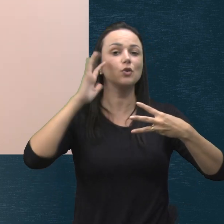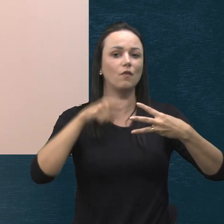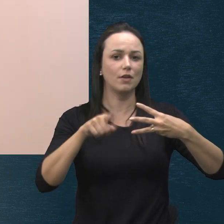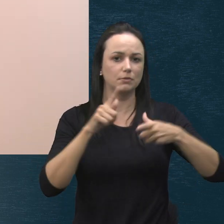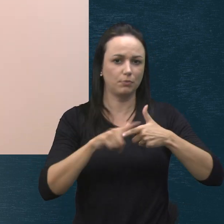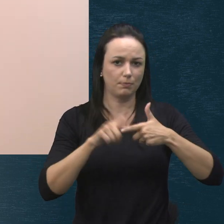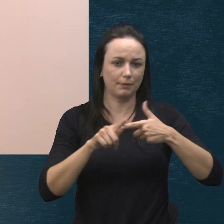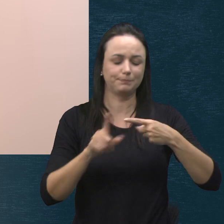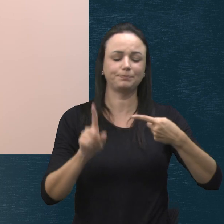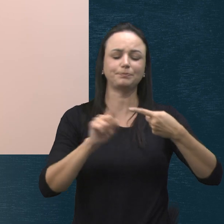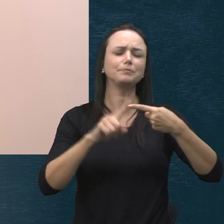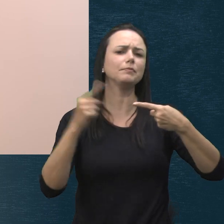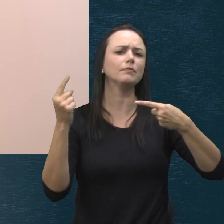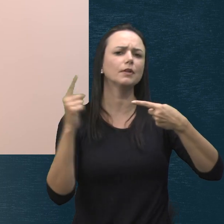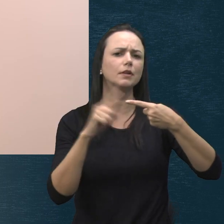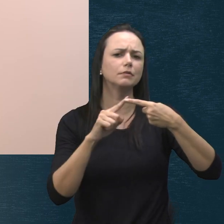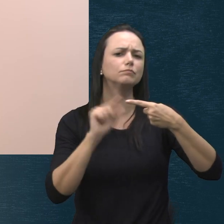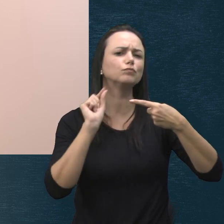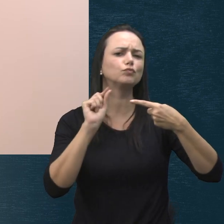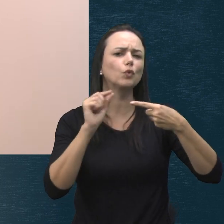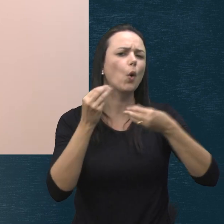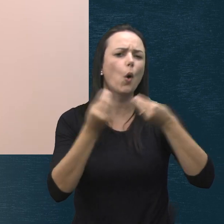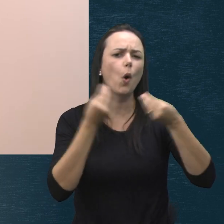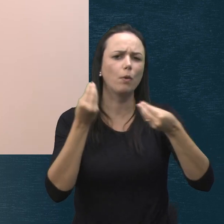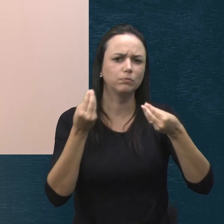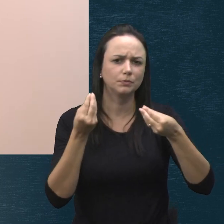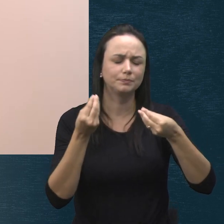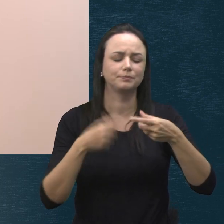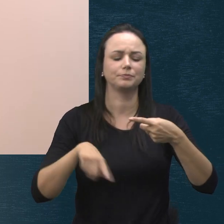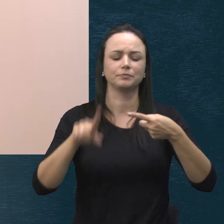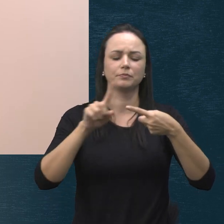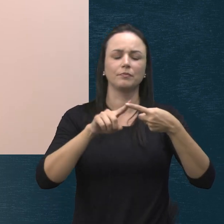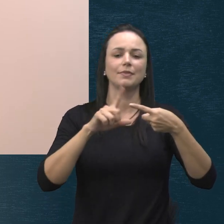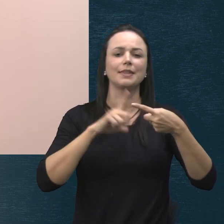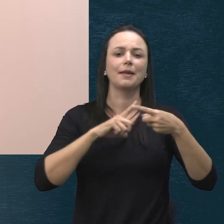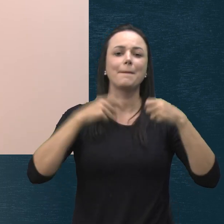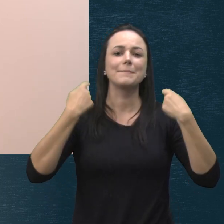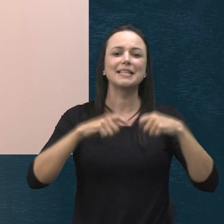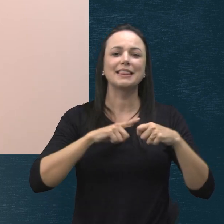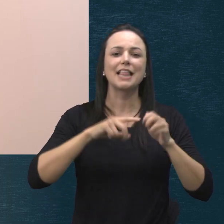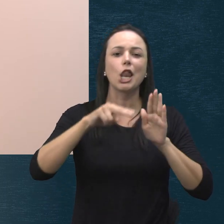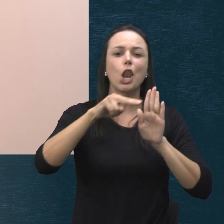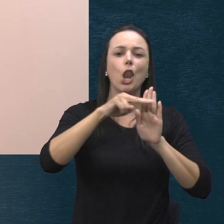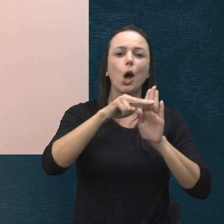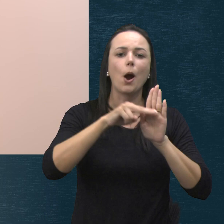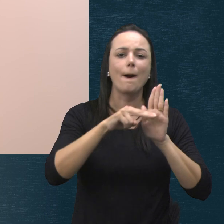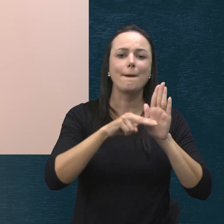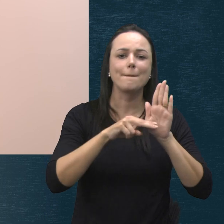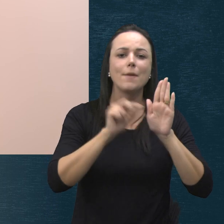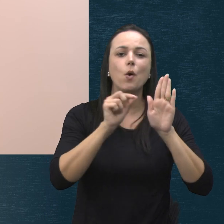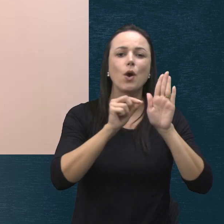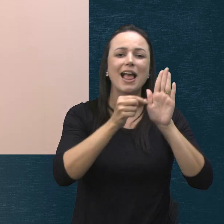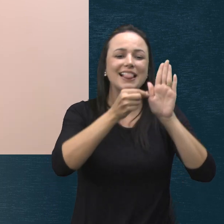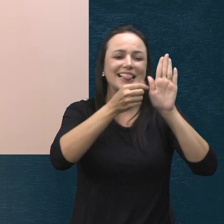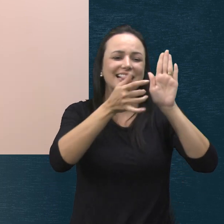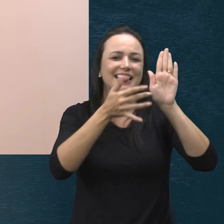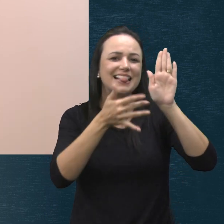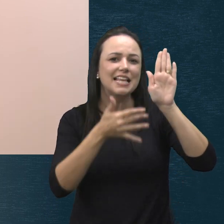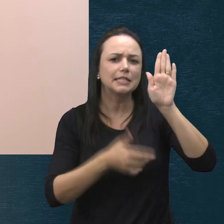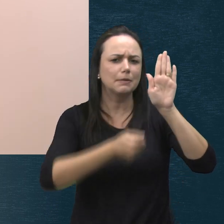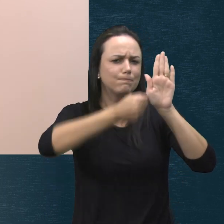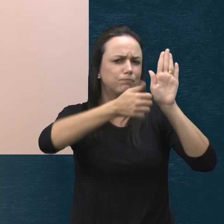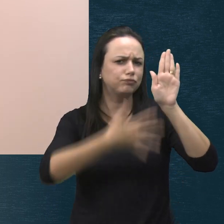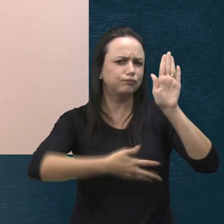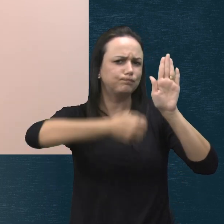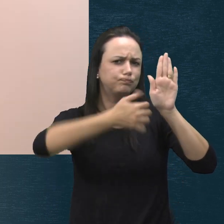gente precisa fazer para resolver isso é a gente ter uma norma que seja descritiva. Então, quando você